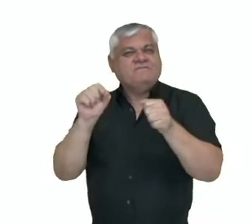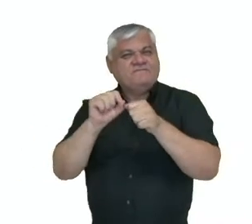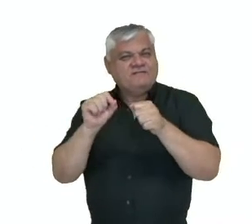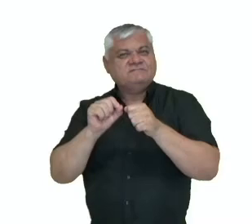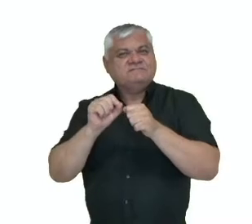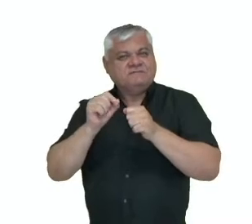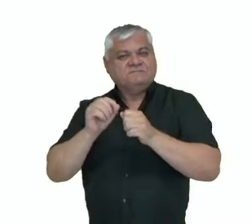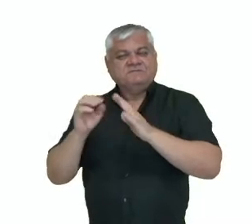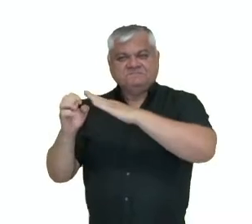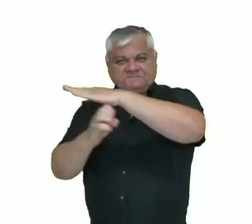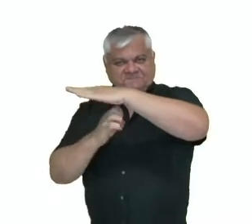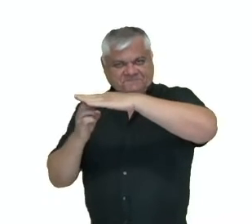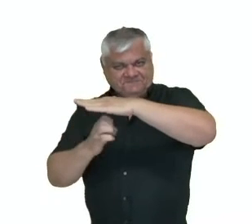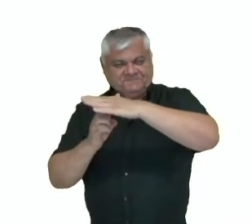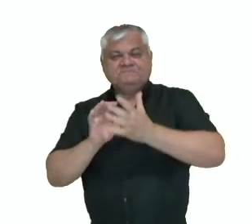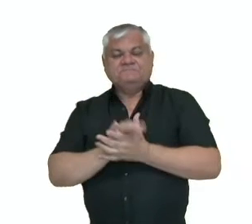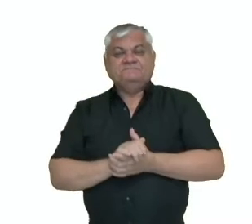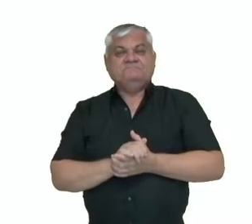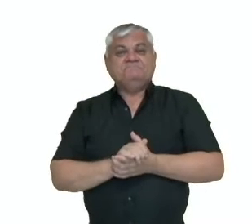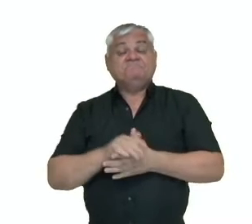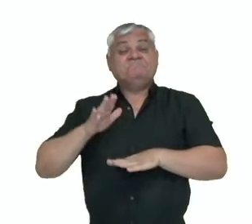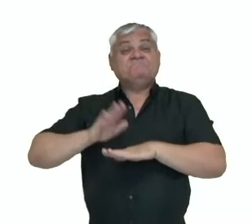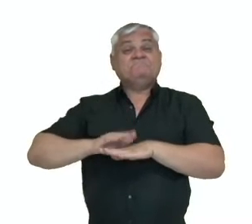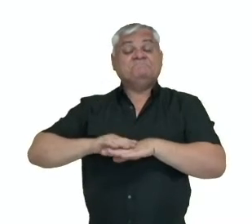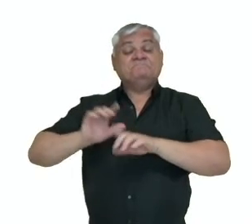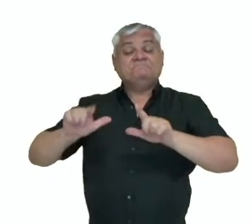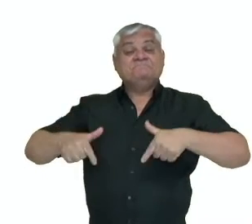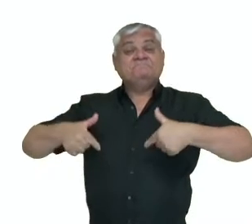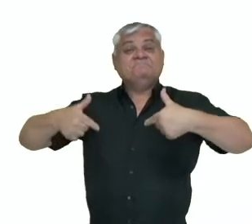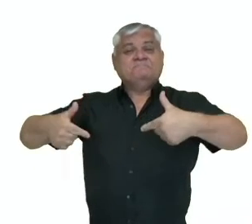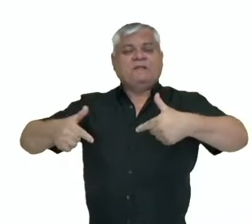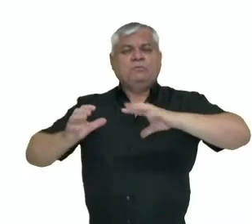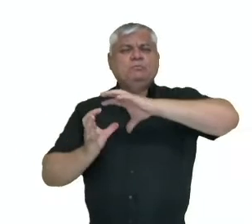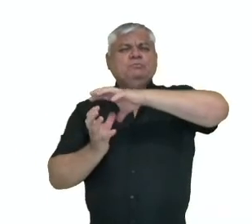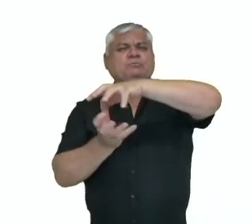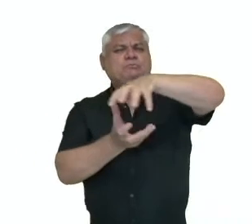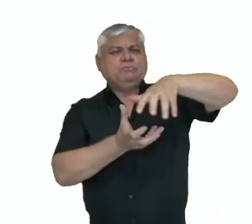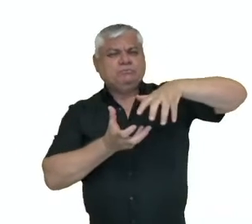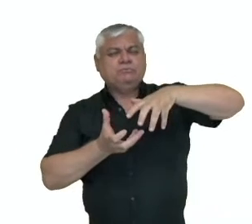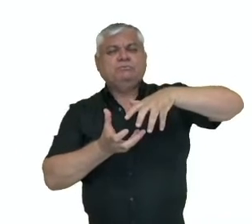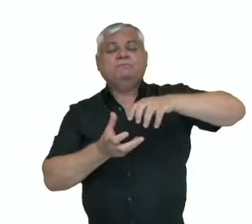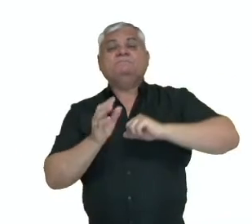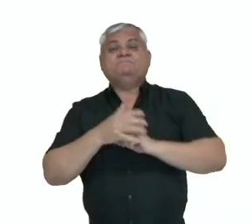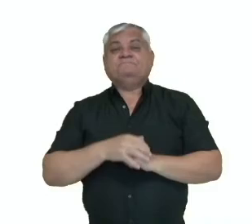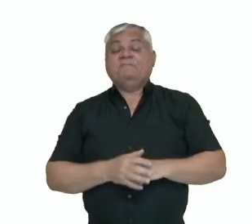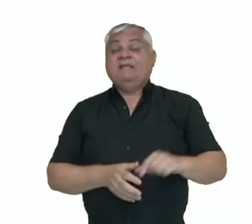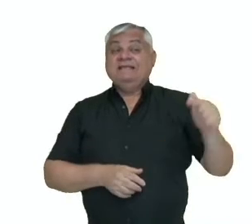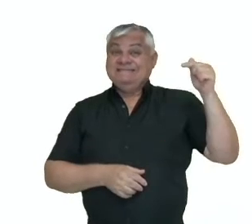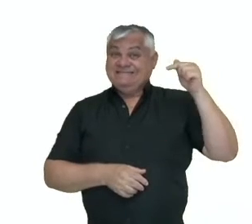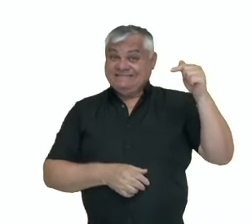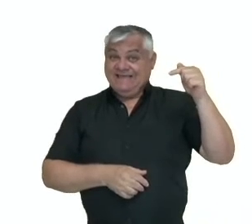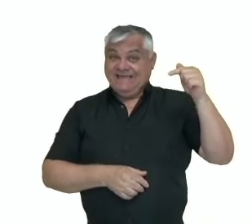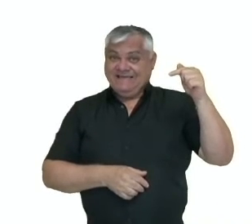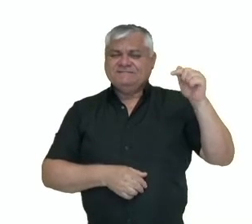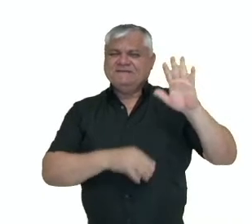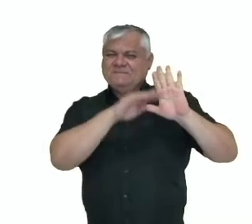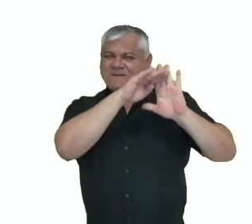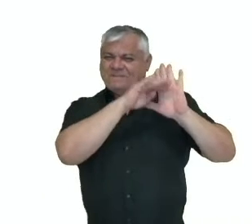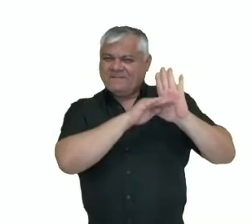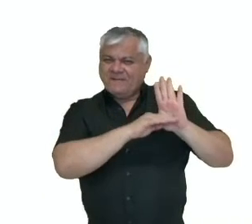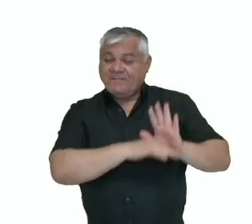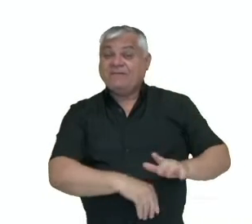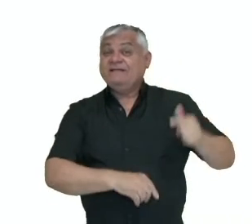pelas cooperativas. Essas ações são adotadas no mundo todo. A partir dos 7 princípios que a gente conversou